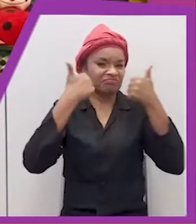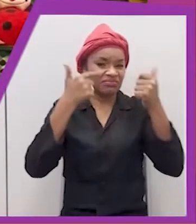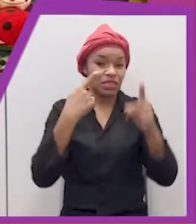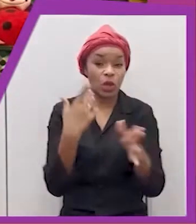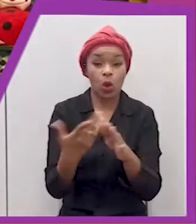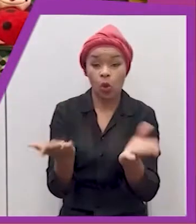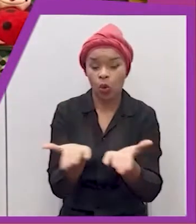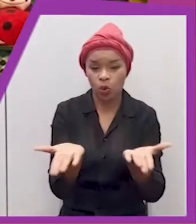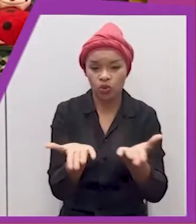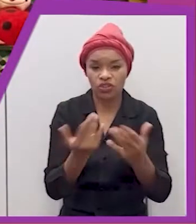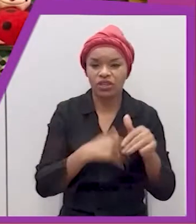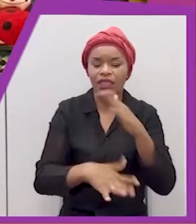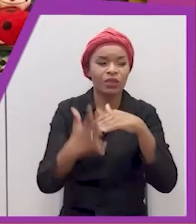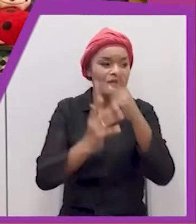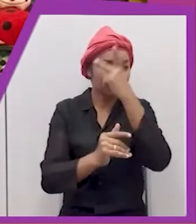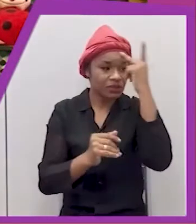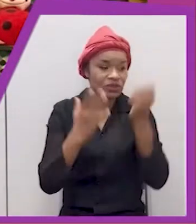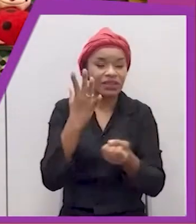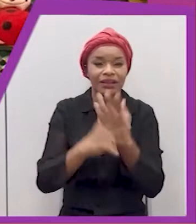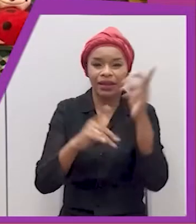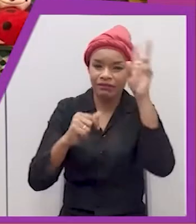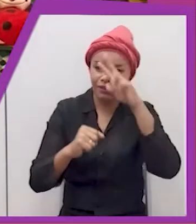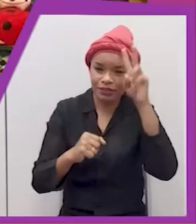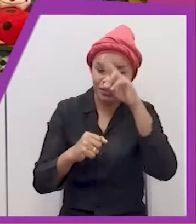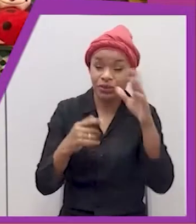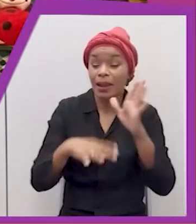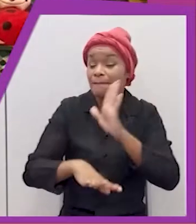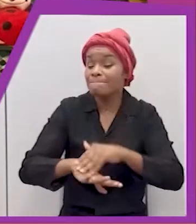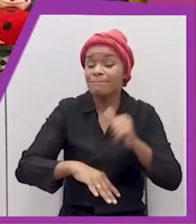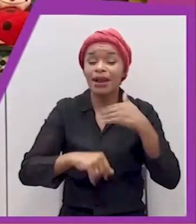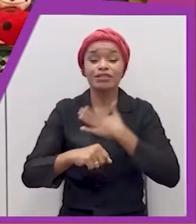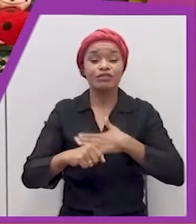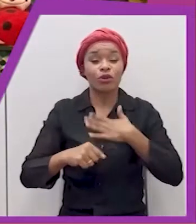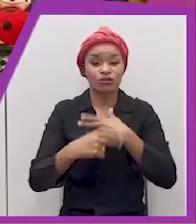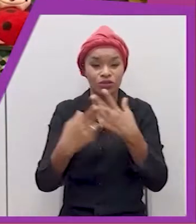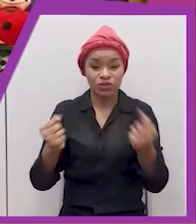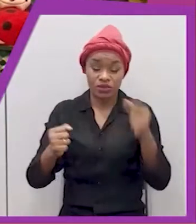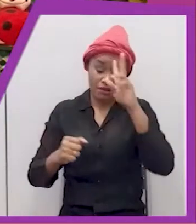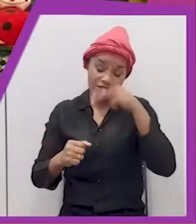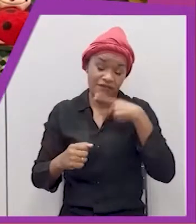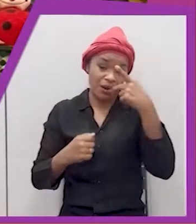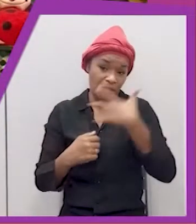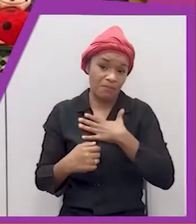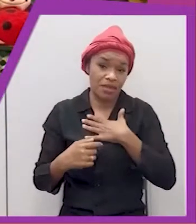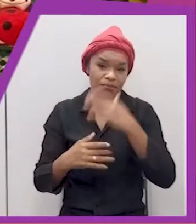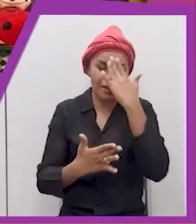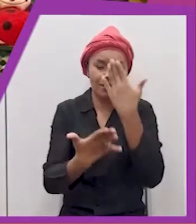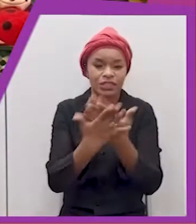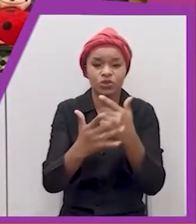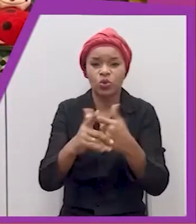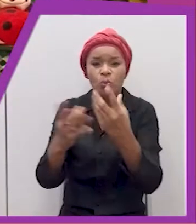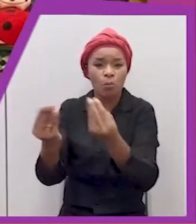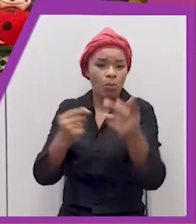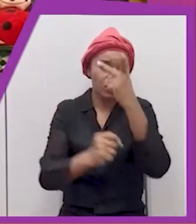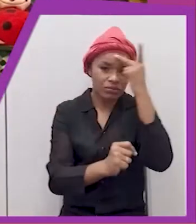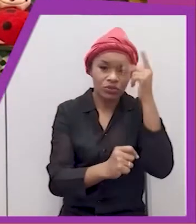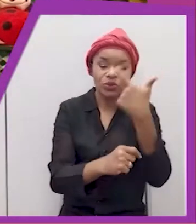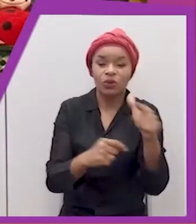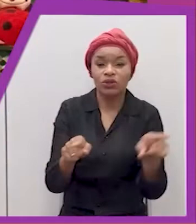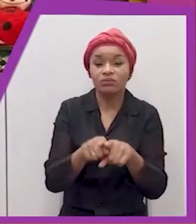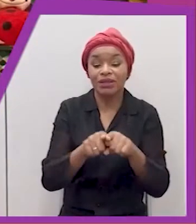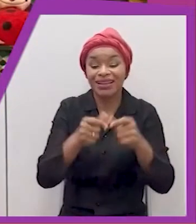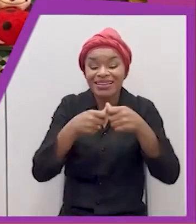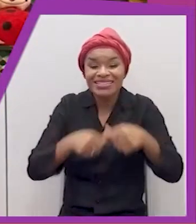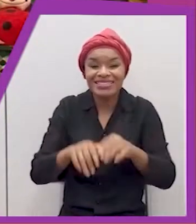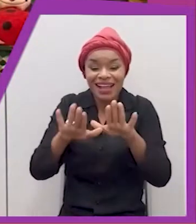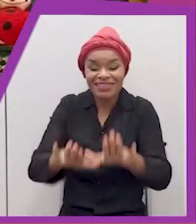uma fantasia as minhas costumam nascer da saudade né Como foi o paradeiro do Padeiro É mas eu não tinha muita visita